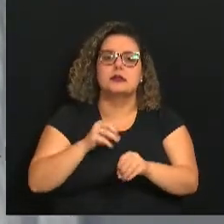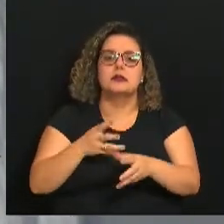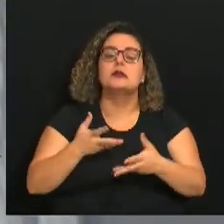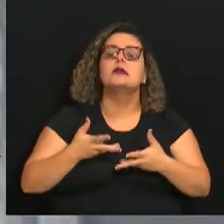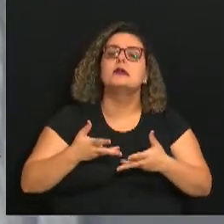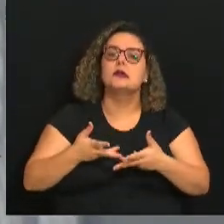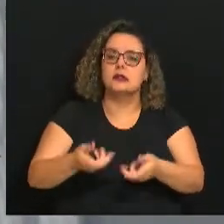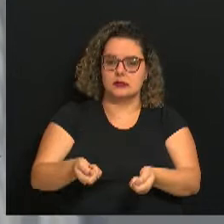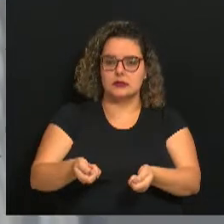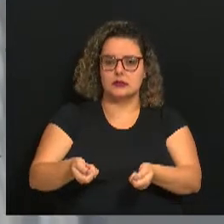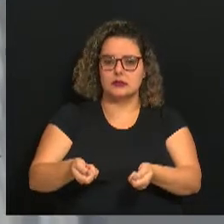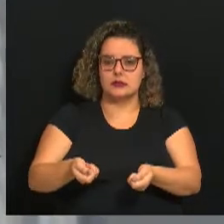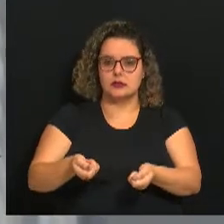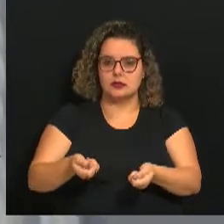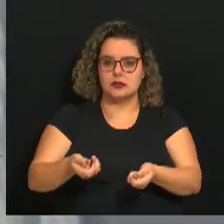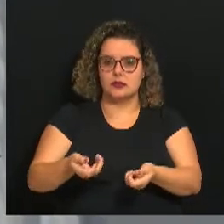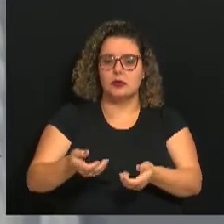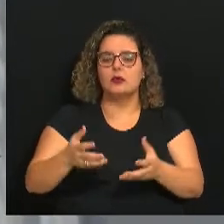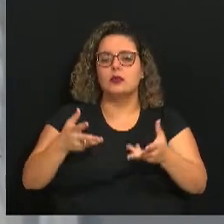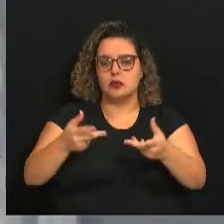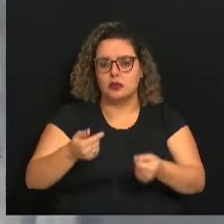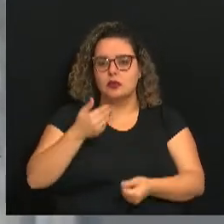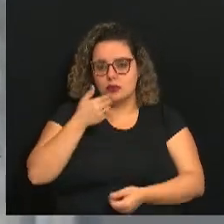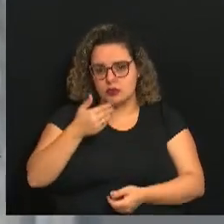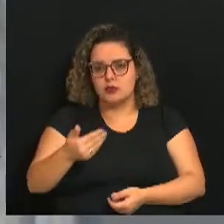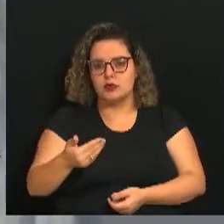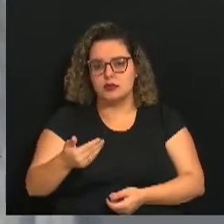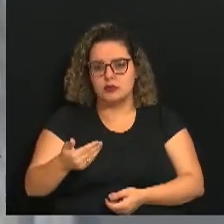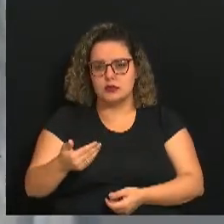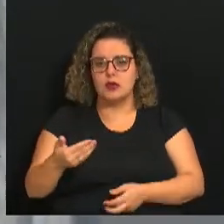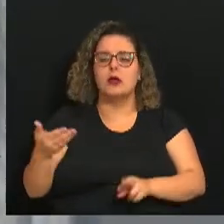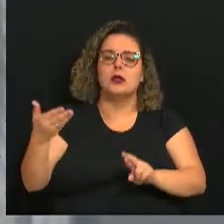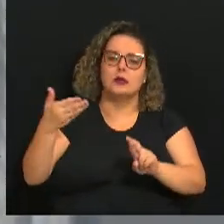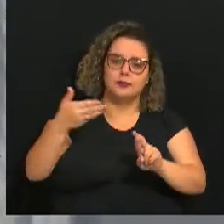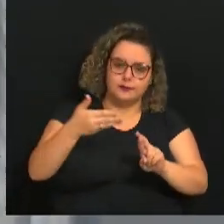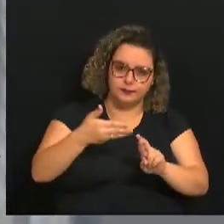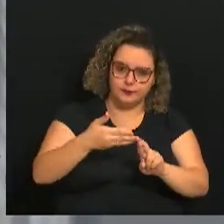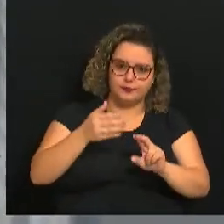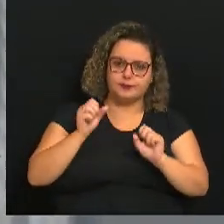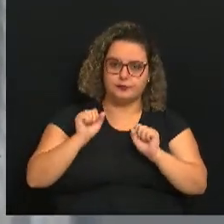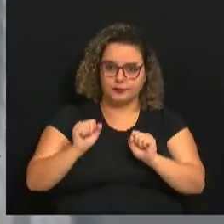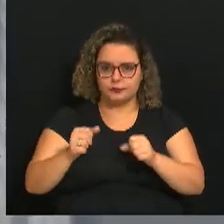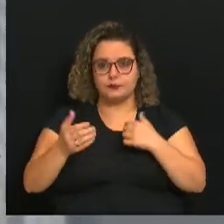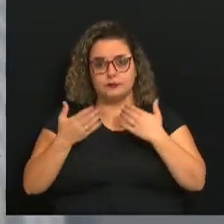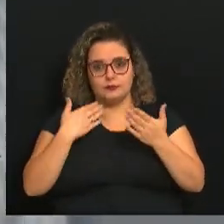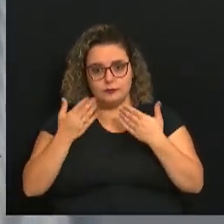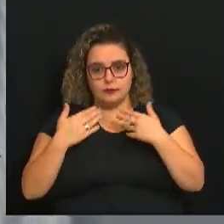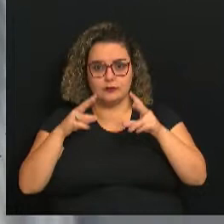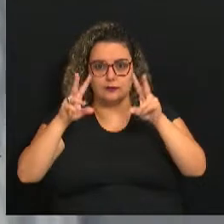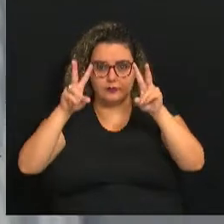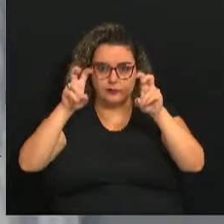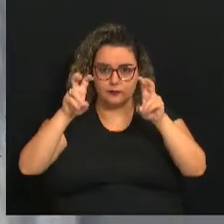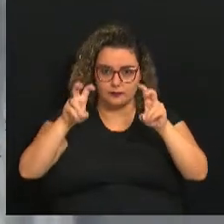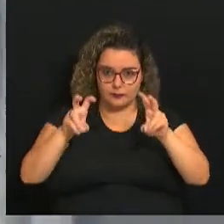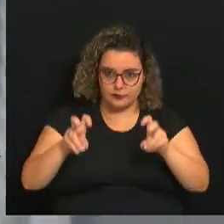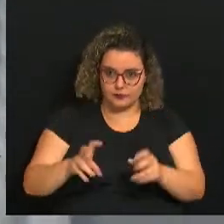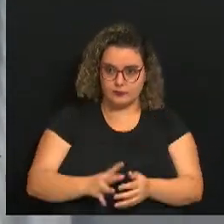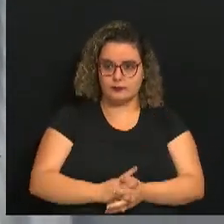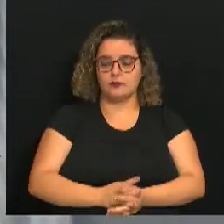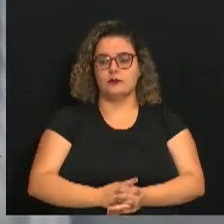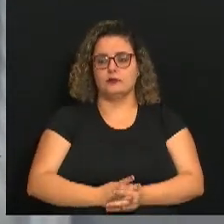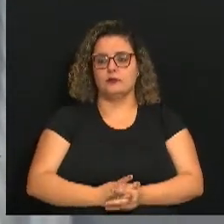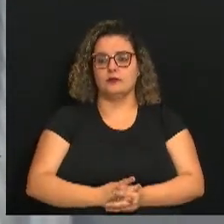convite de pronto e enviou aqui a sua representação para que a gente pudesse conversar sobre esse tema. Então, eu quero,